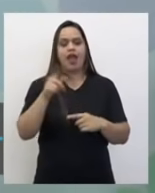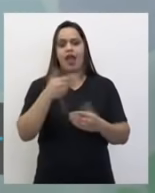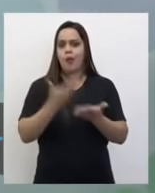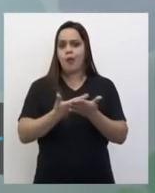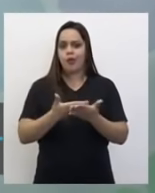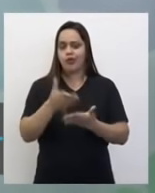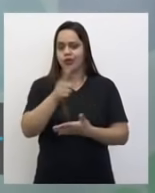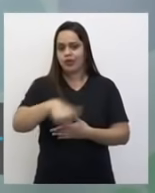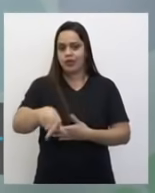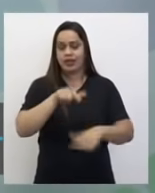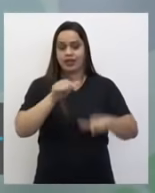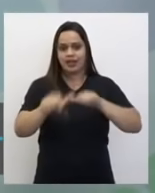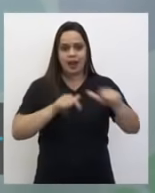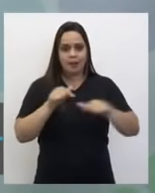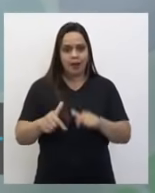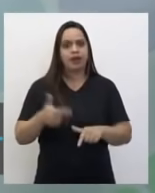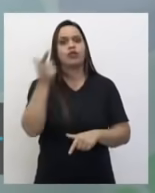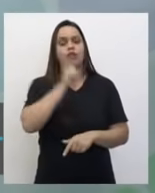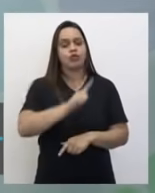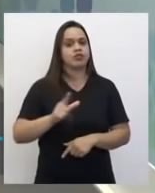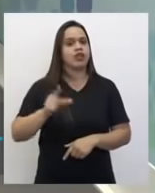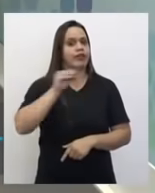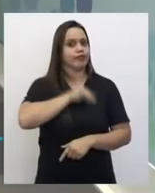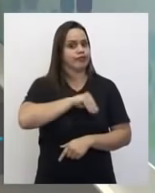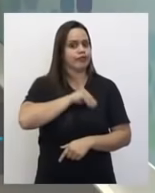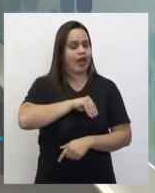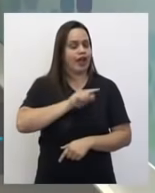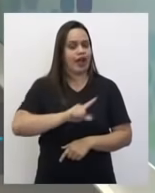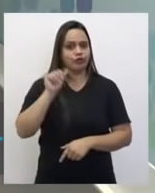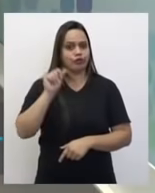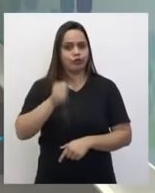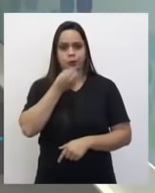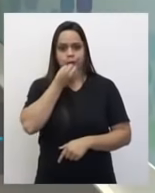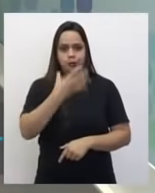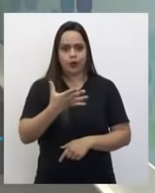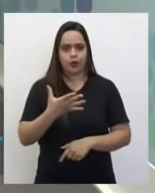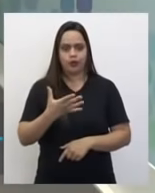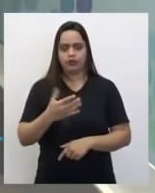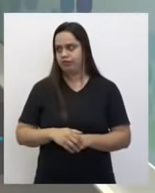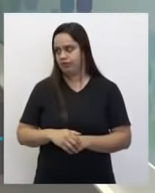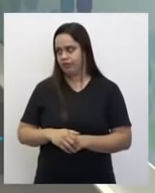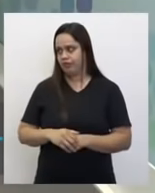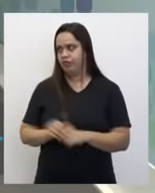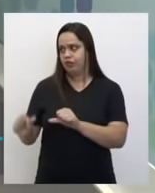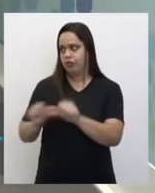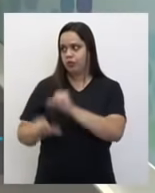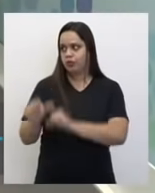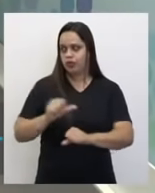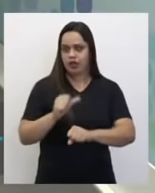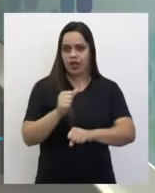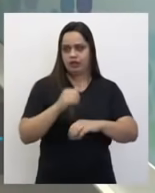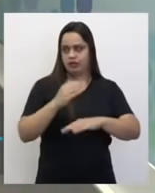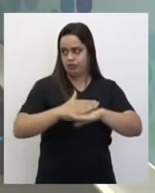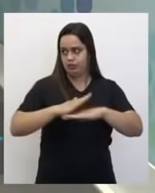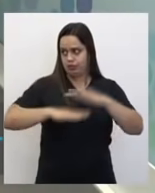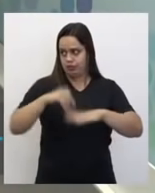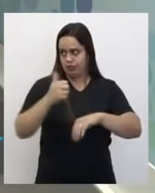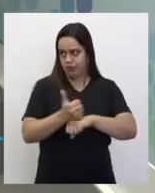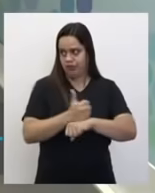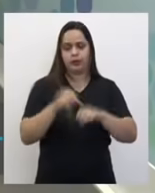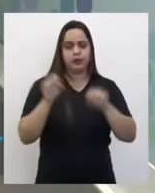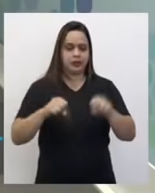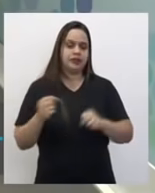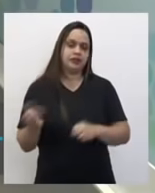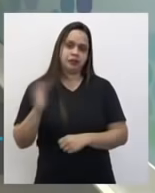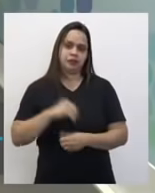área que a gente consegue ganhar muito dinheiro. Fabiana, exatamente. Vamos mudar para essa área. Vamos. Bora então, ó. Eh, eu vou